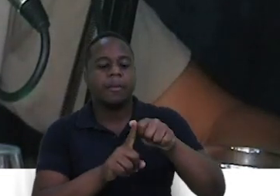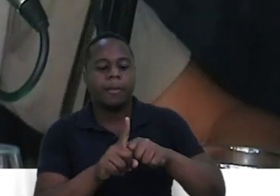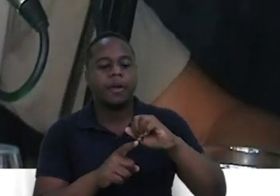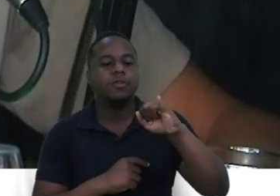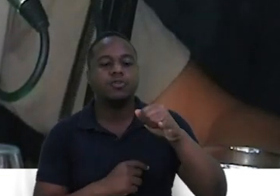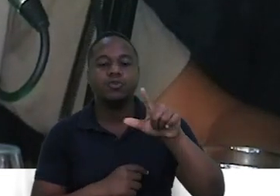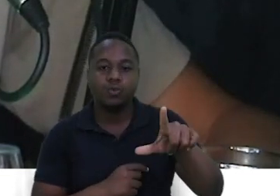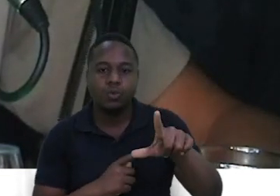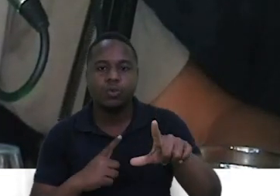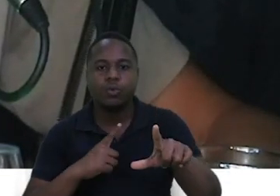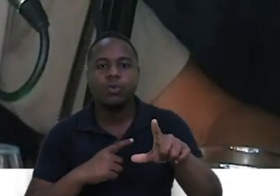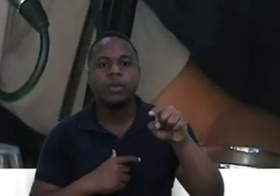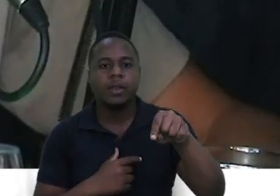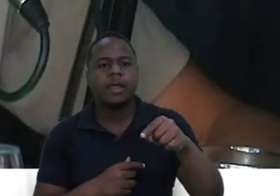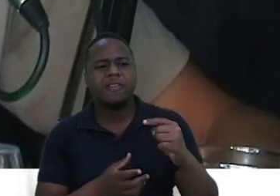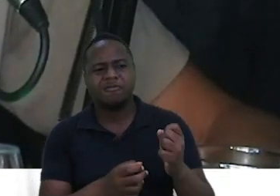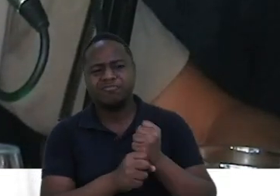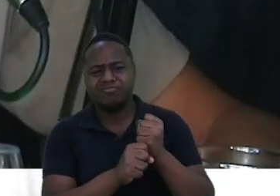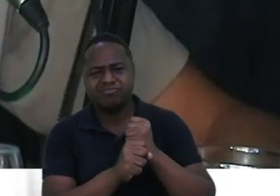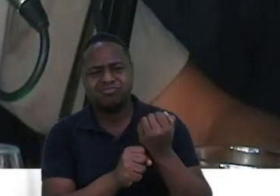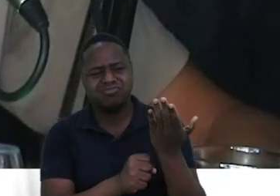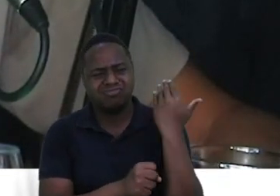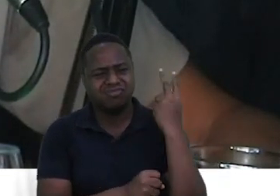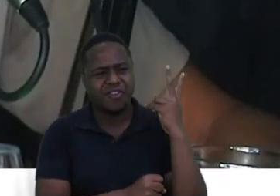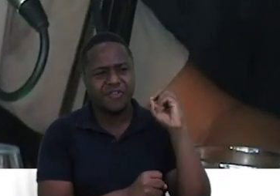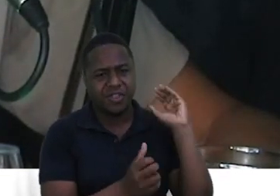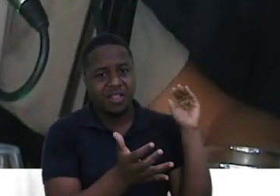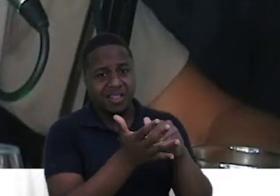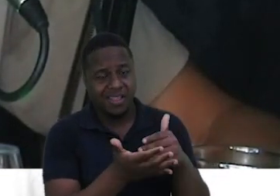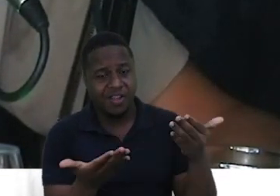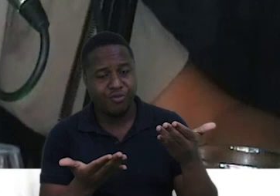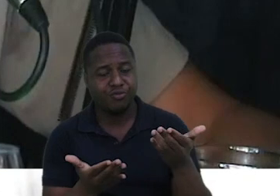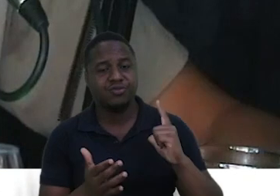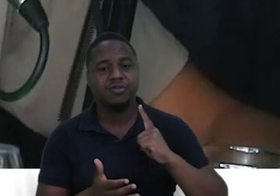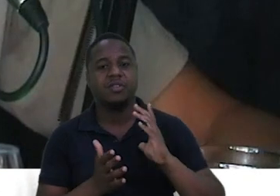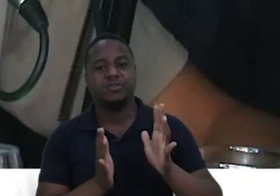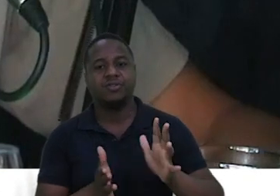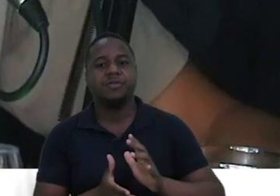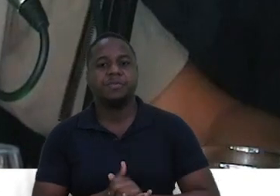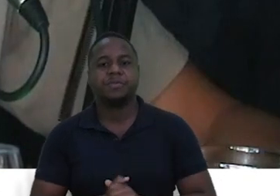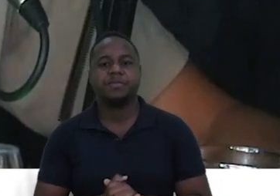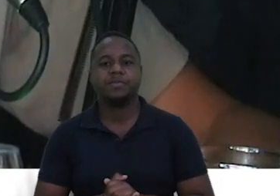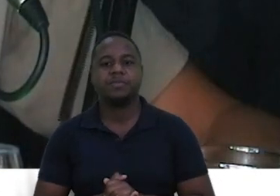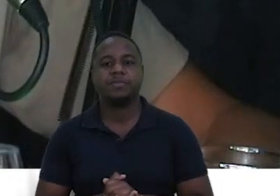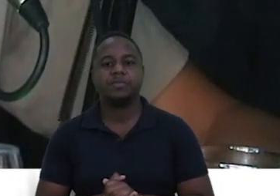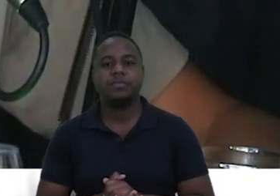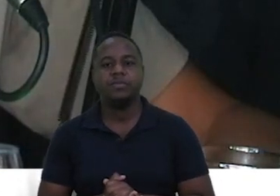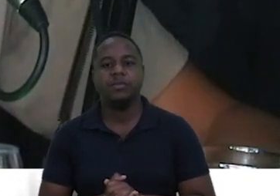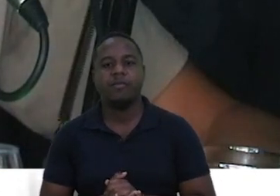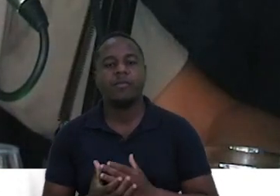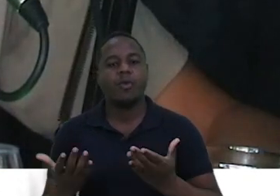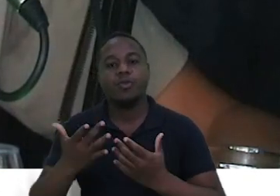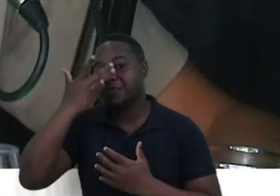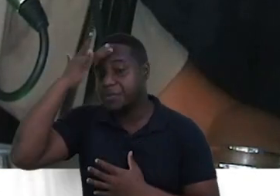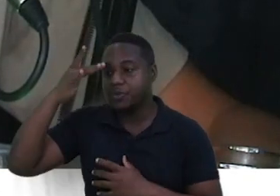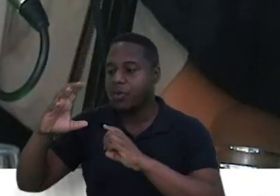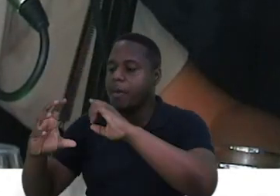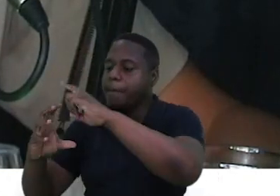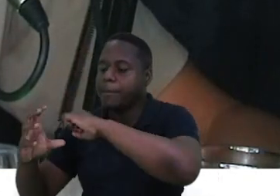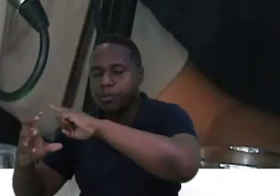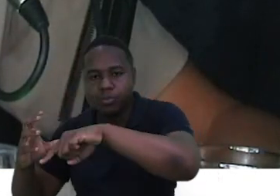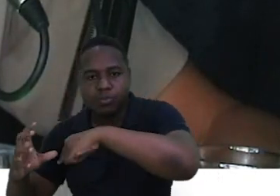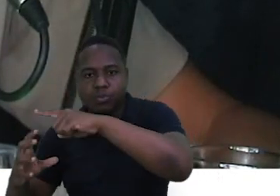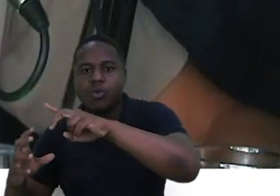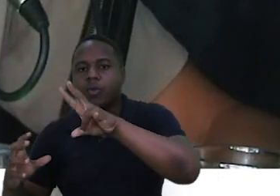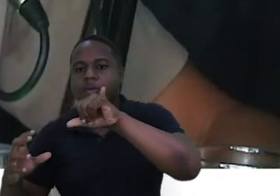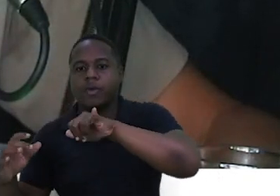20 anos. Sim. E é um festival incrível, assim, que reúne hoje pessoas do mundo inteiro, do